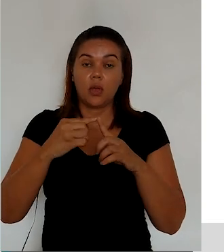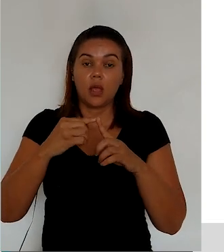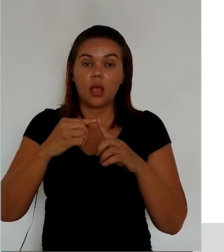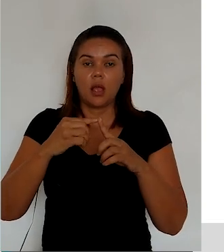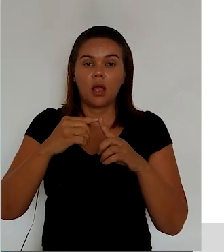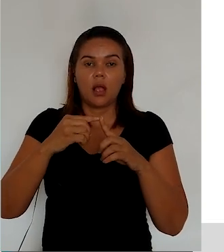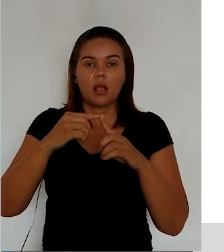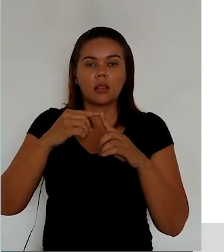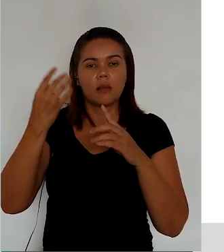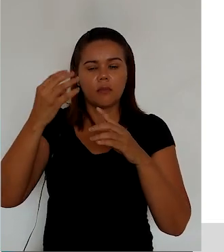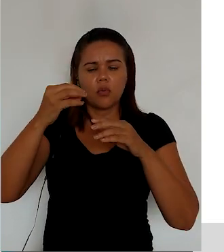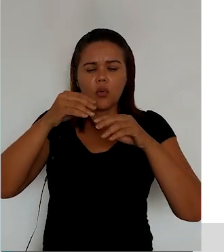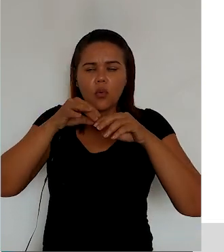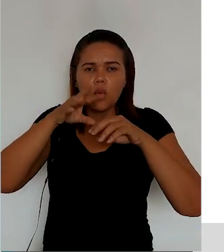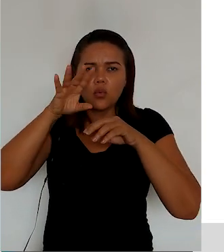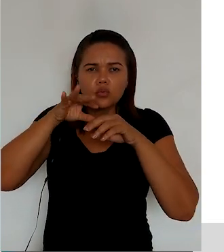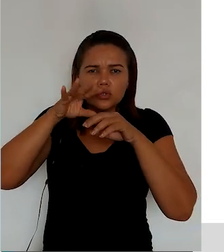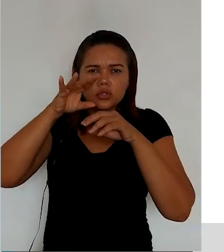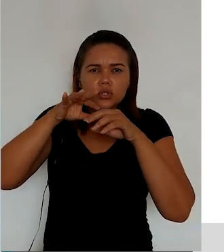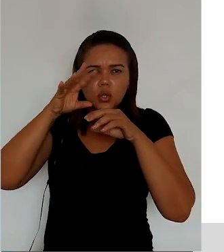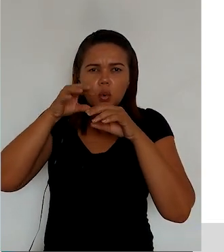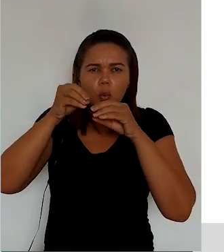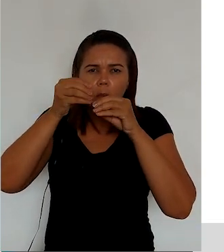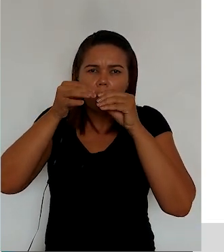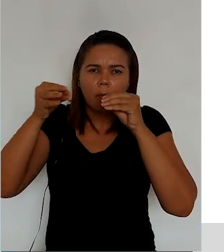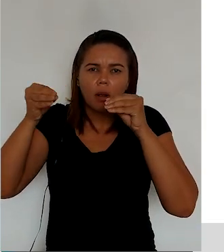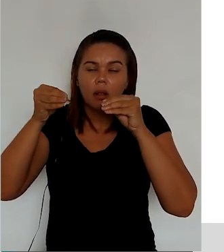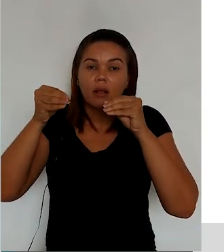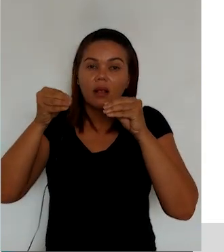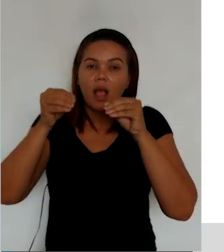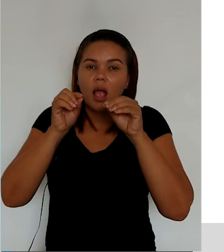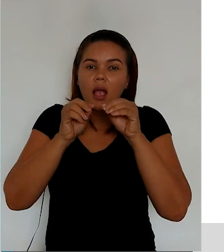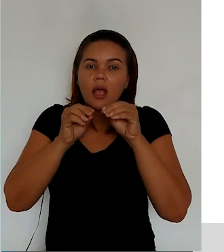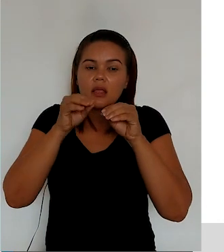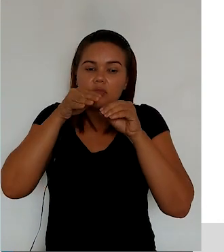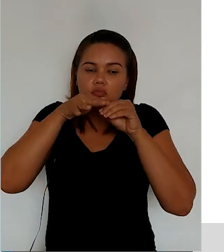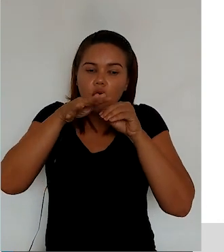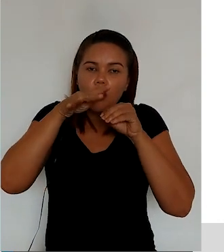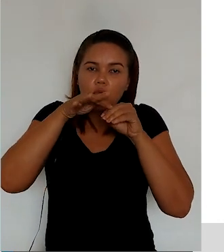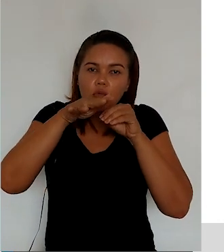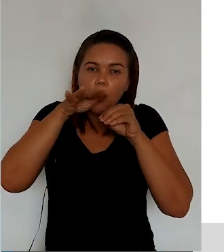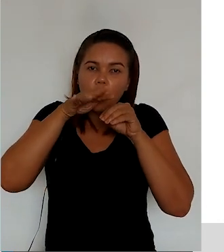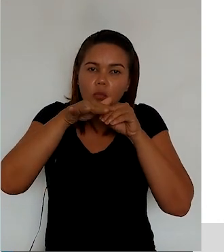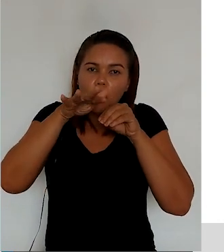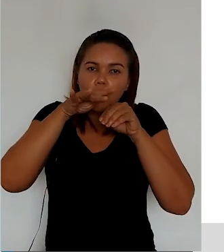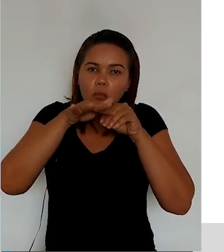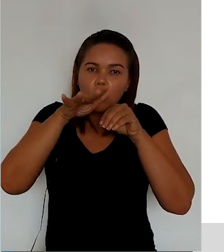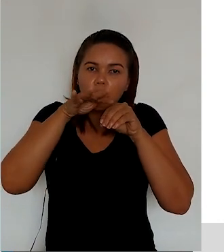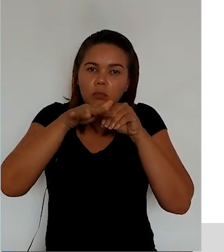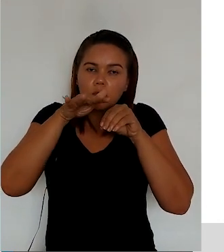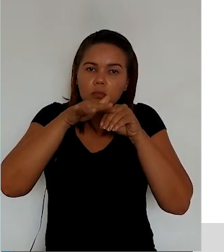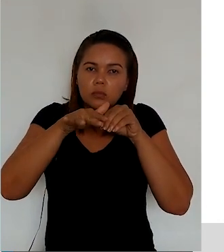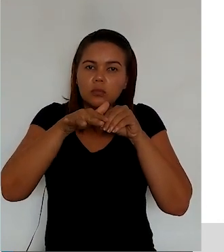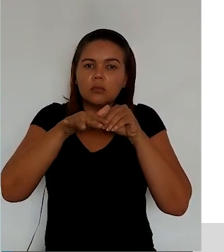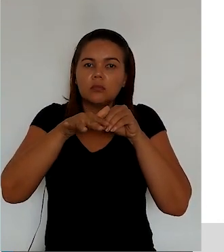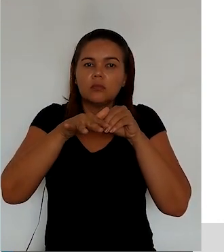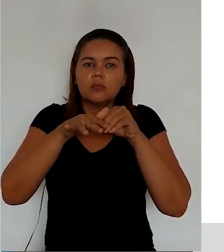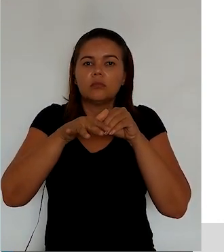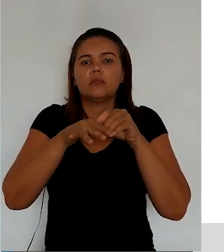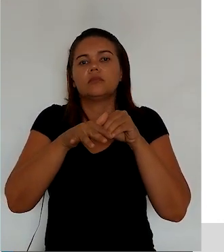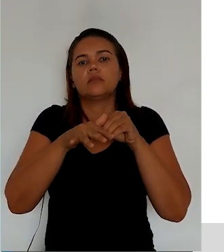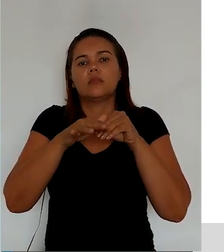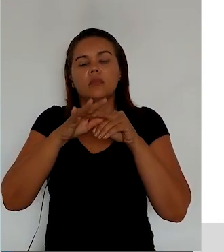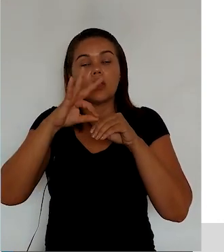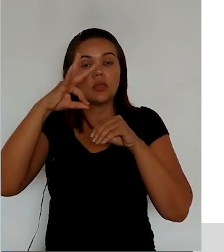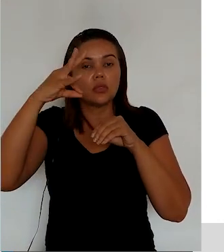dos cílios é unidirecional, permitindo o escoamento da produção